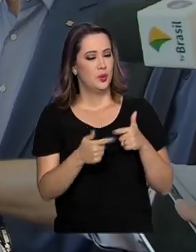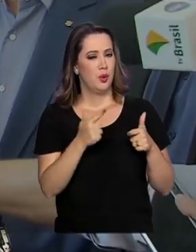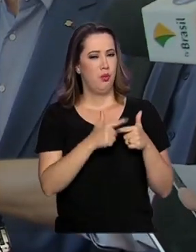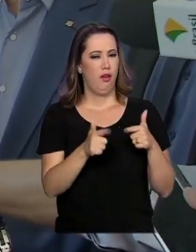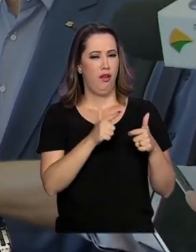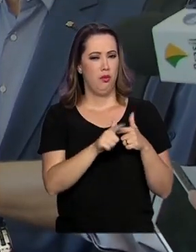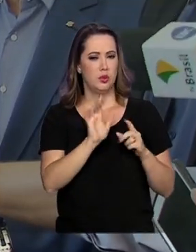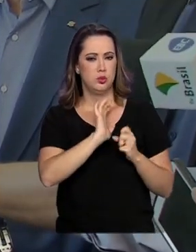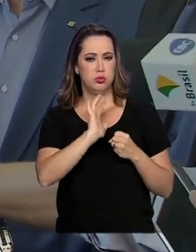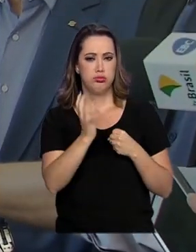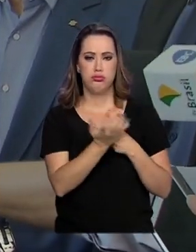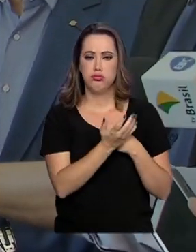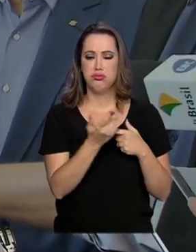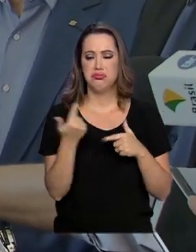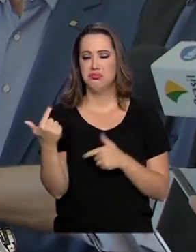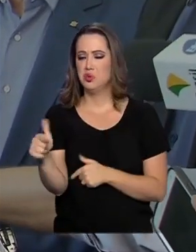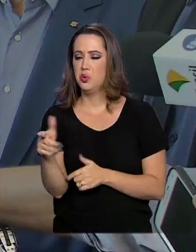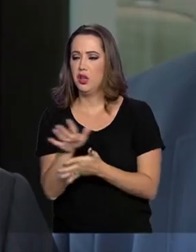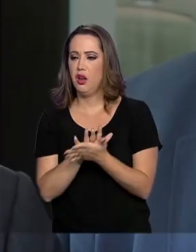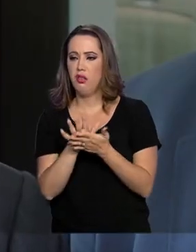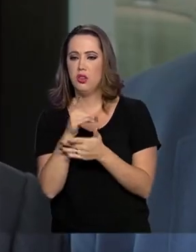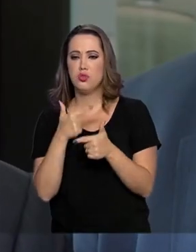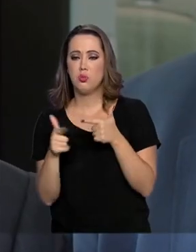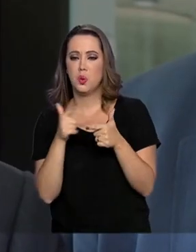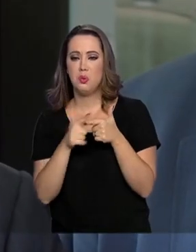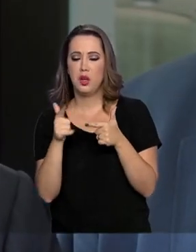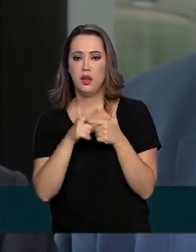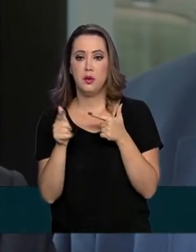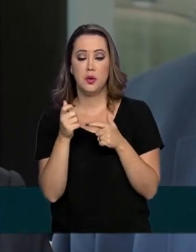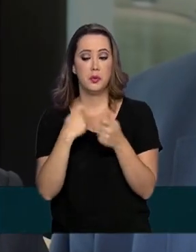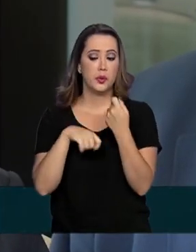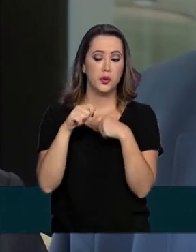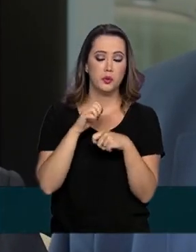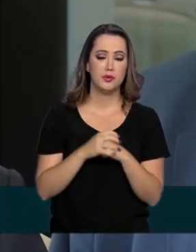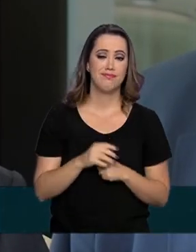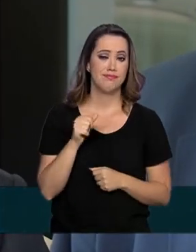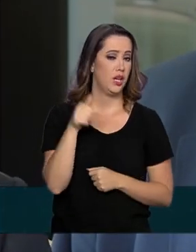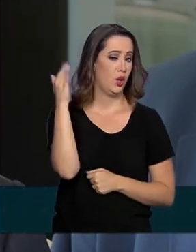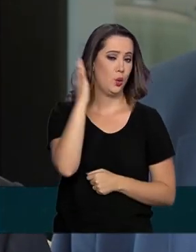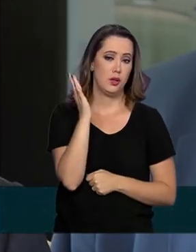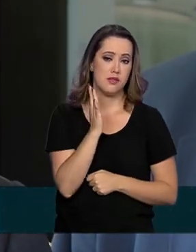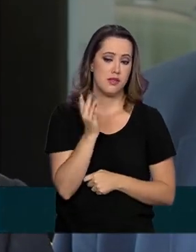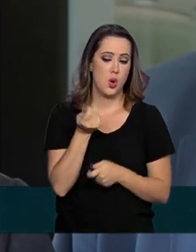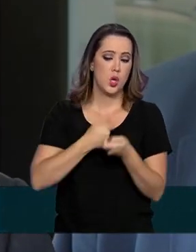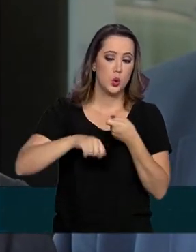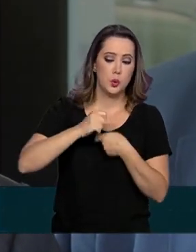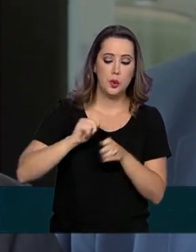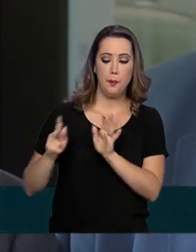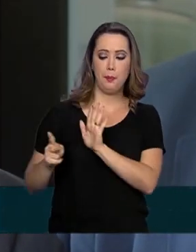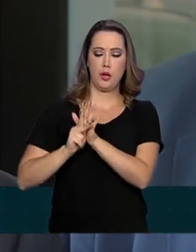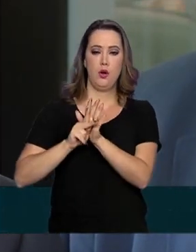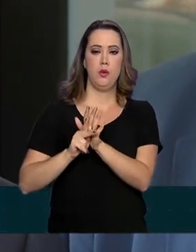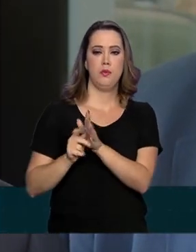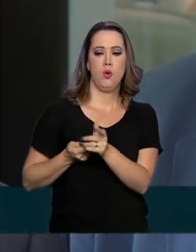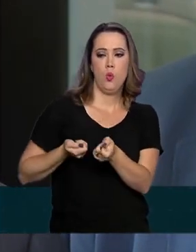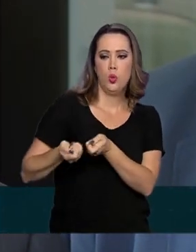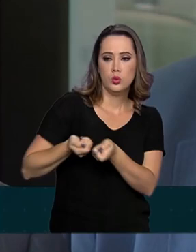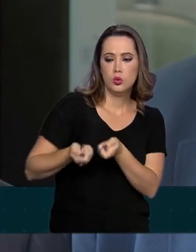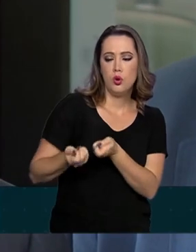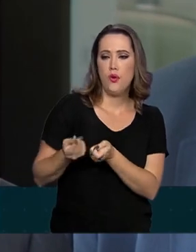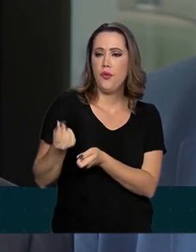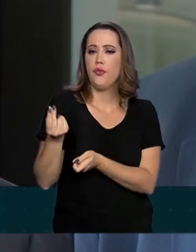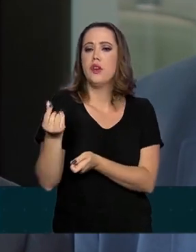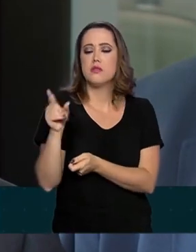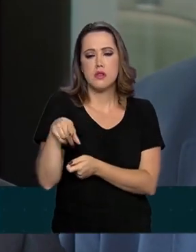ameaça a economia brasileira. O Brasil tem uma economia e uma dinâmica próprias. O sistema financeiro é muito forte,